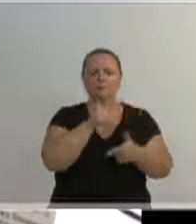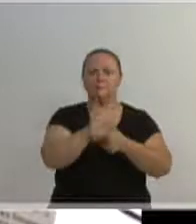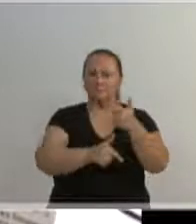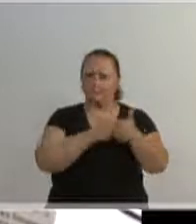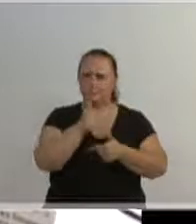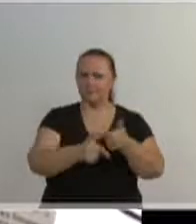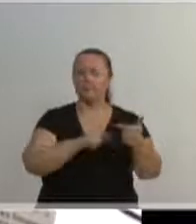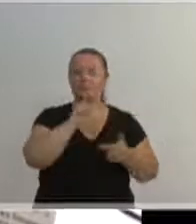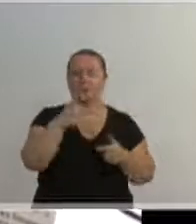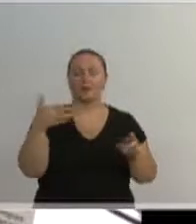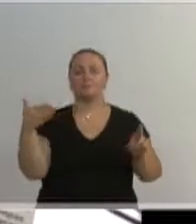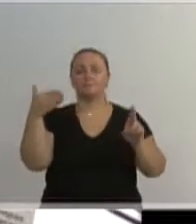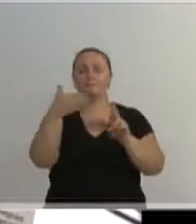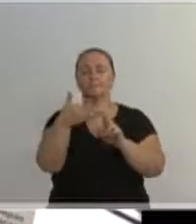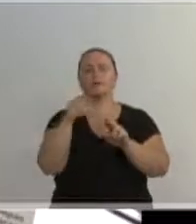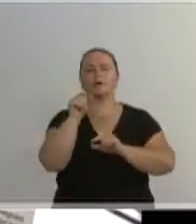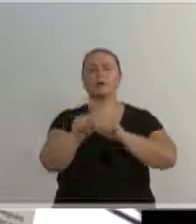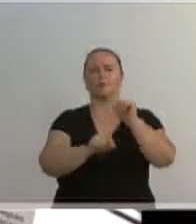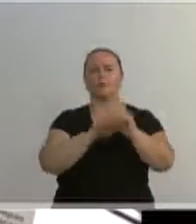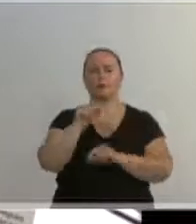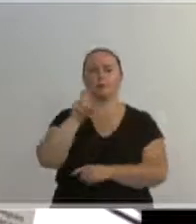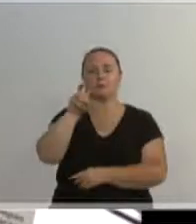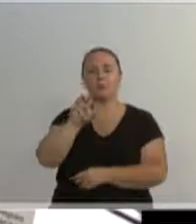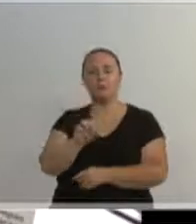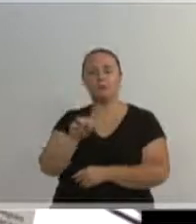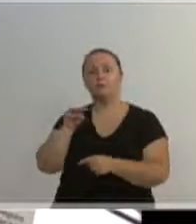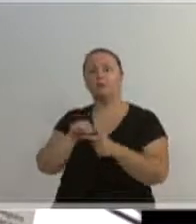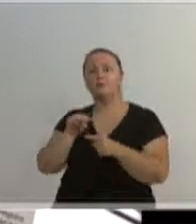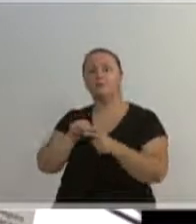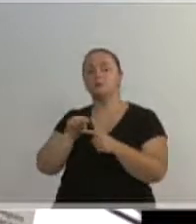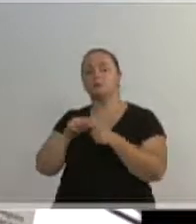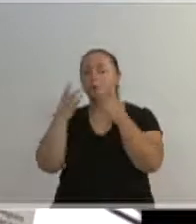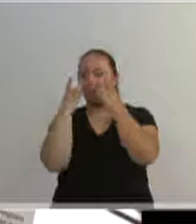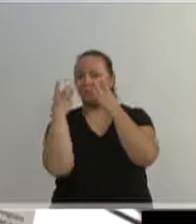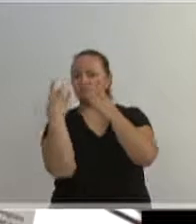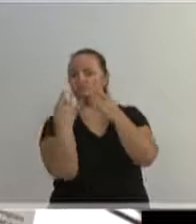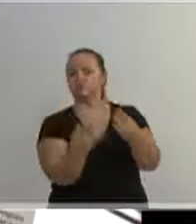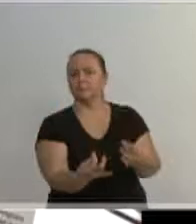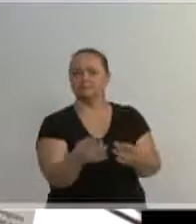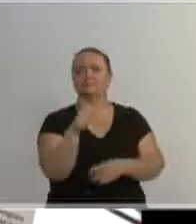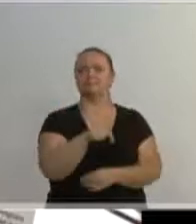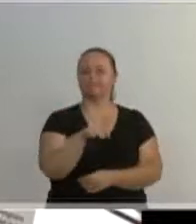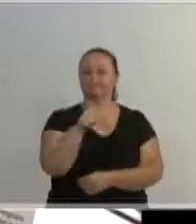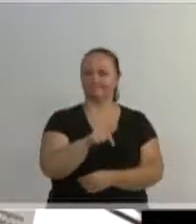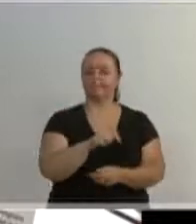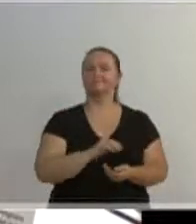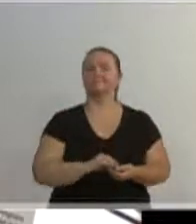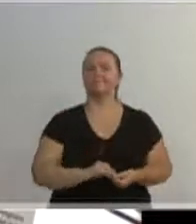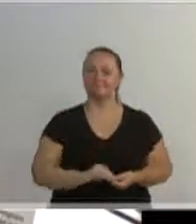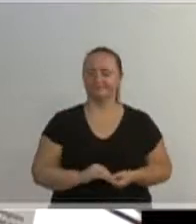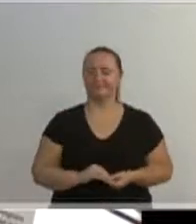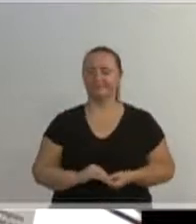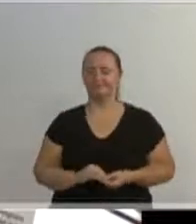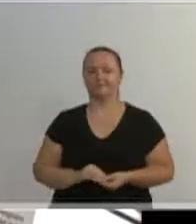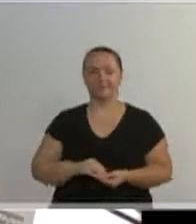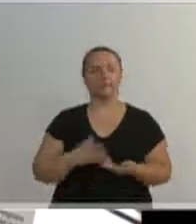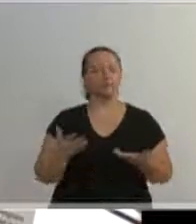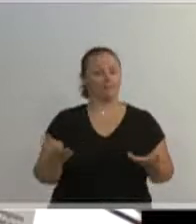referência para mais de 50 municípios essa é mais uma estrutura